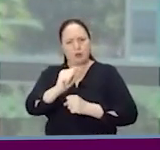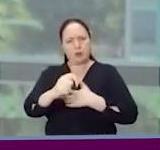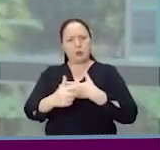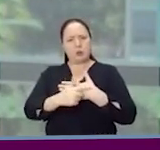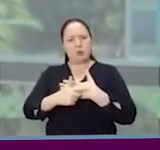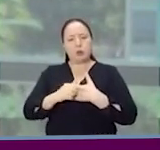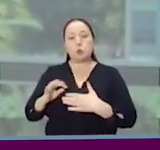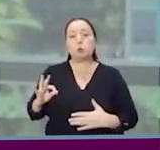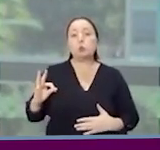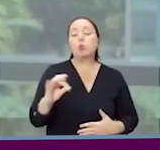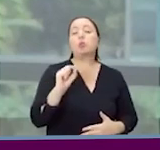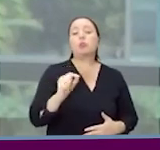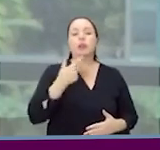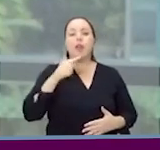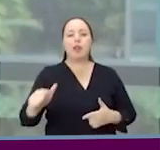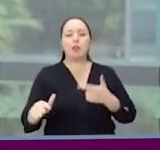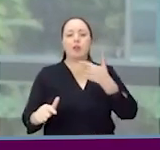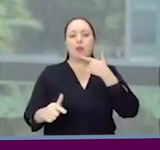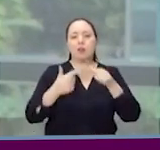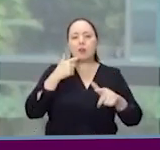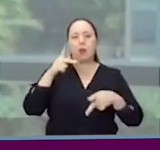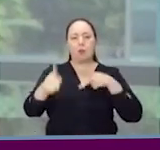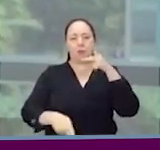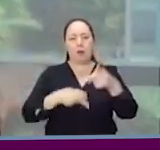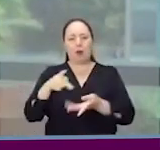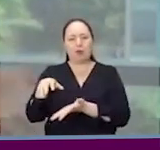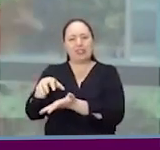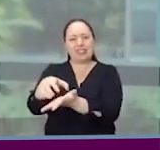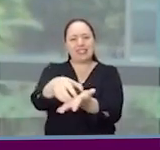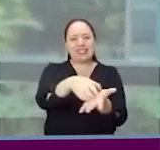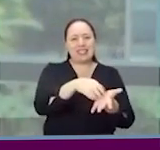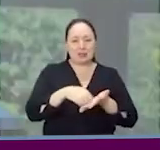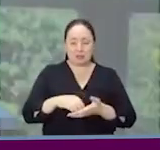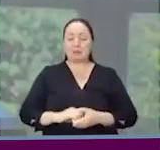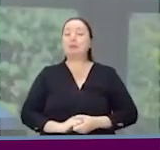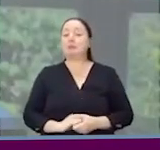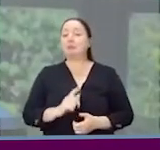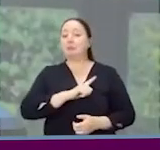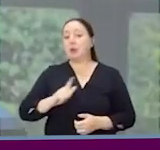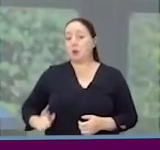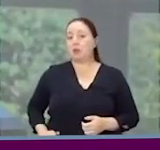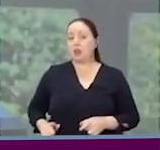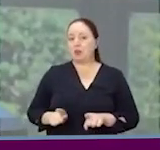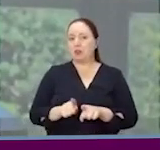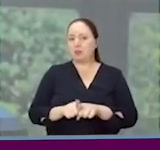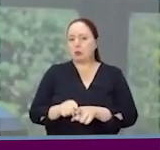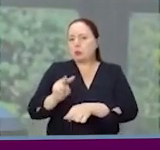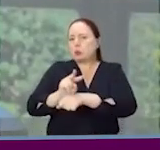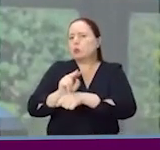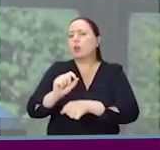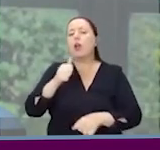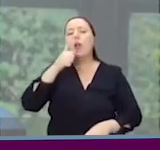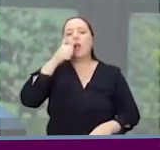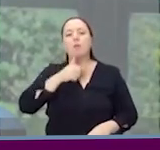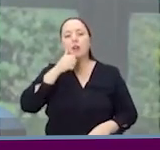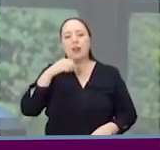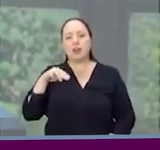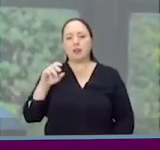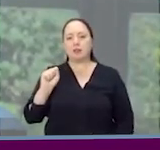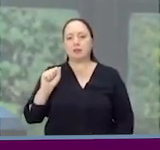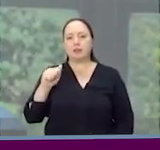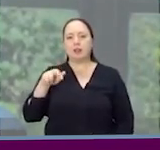forte em todas as línguas, em todos os povos, em todas as tribos. Este governo está cuidando também da